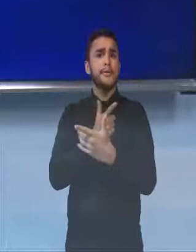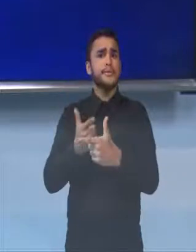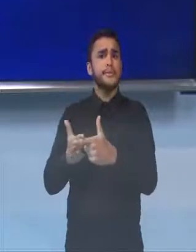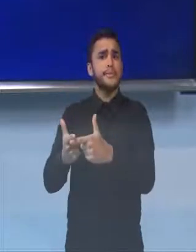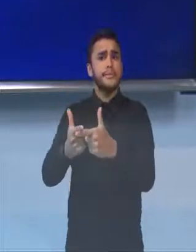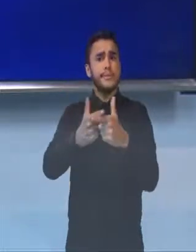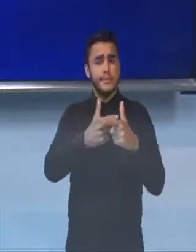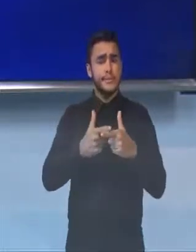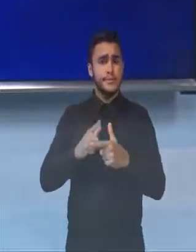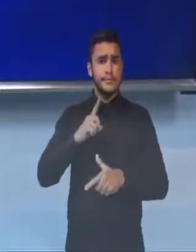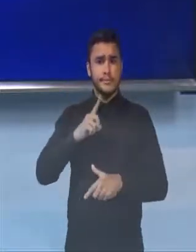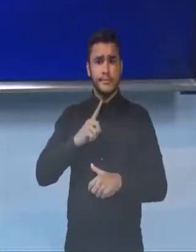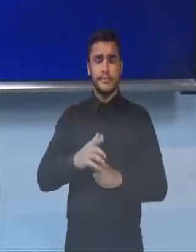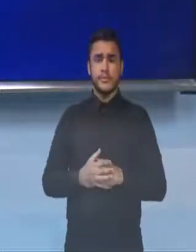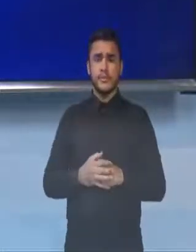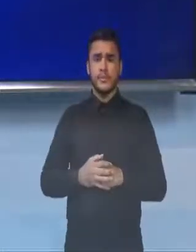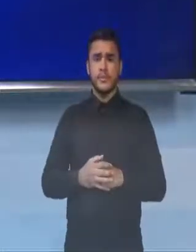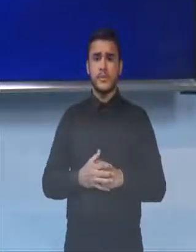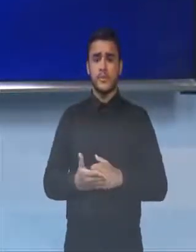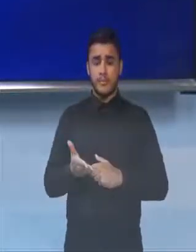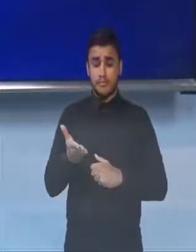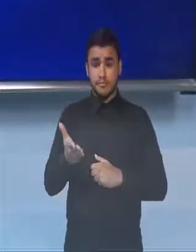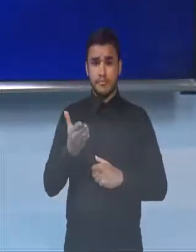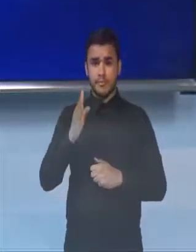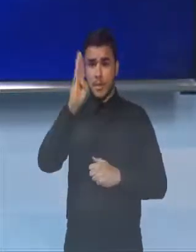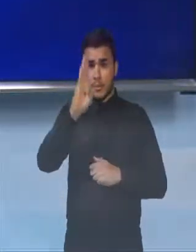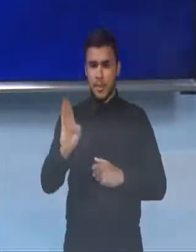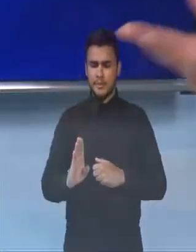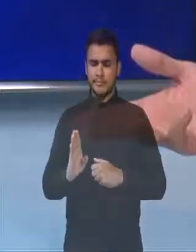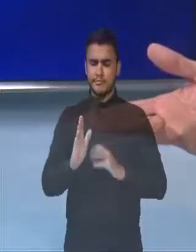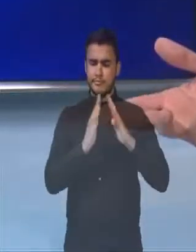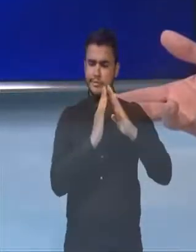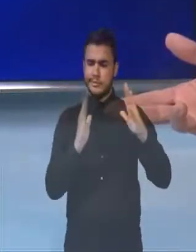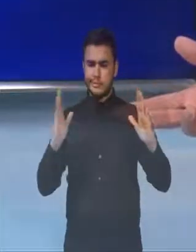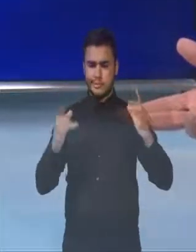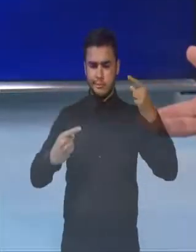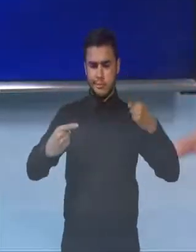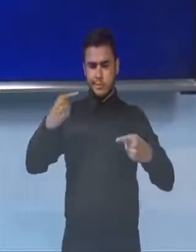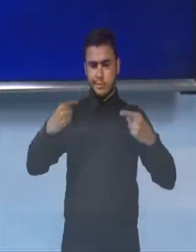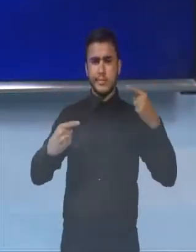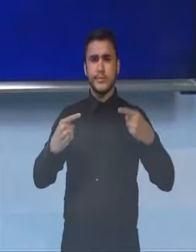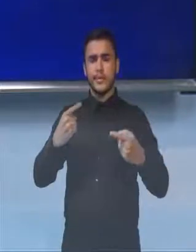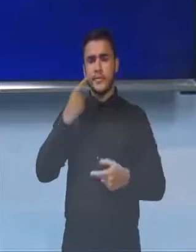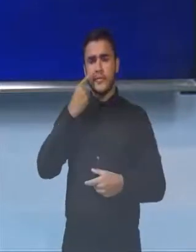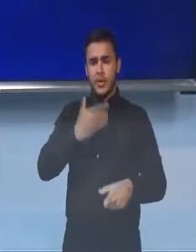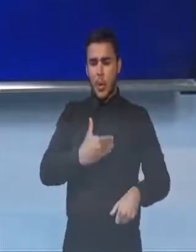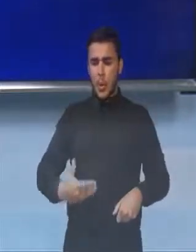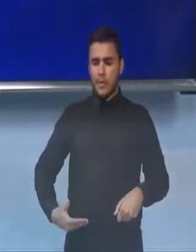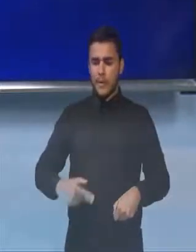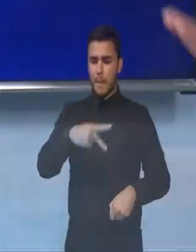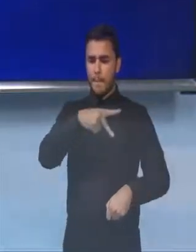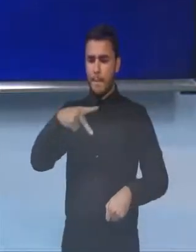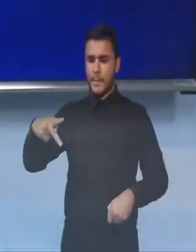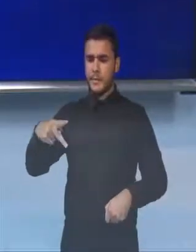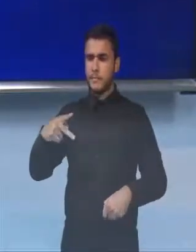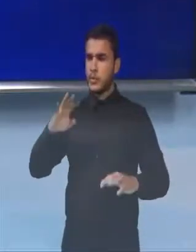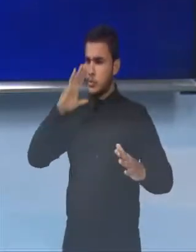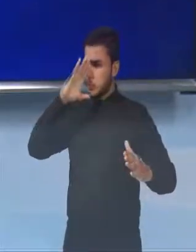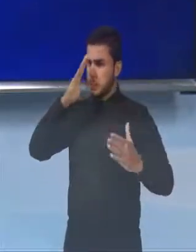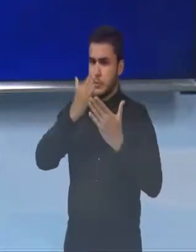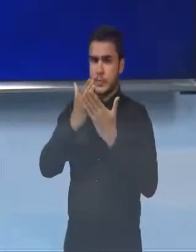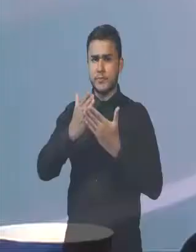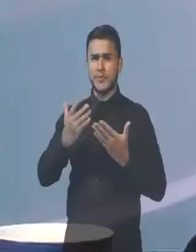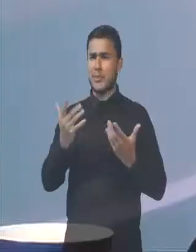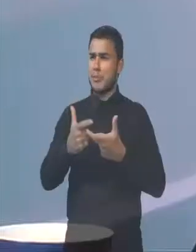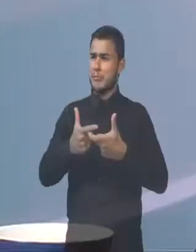este regime, no caso nosso brasileiro, todo esse desgoverno que estamos a vivenciar, toda essa onda crescente de